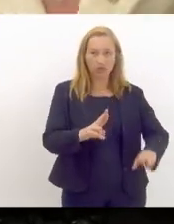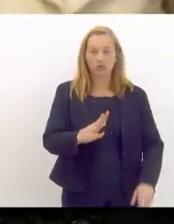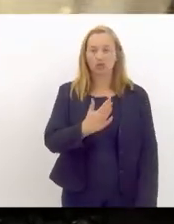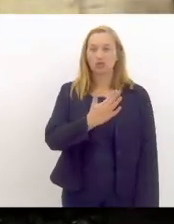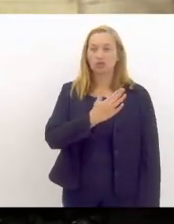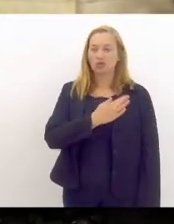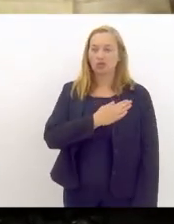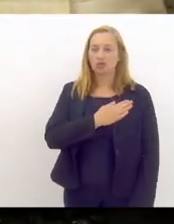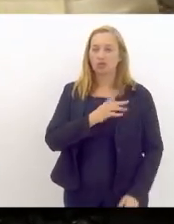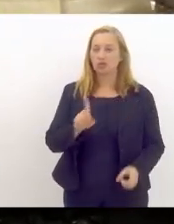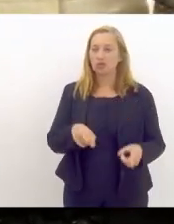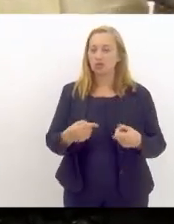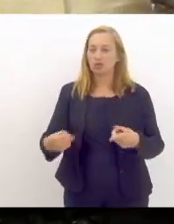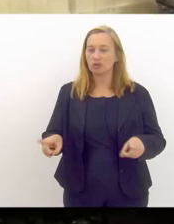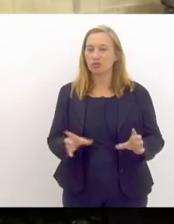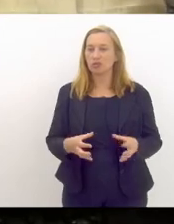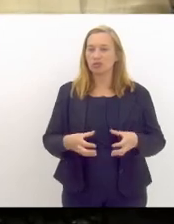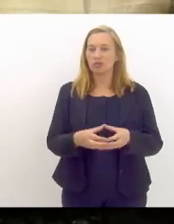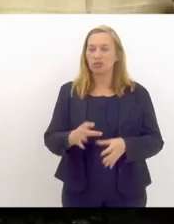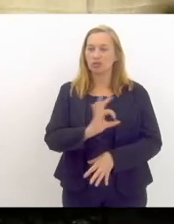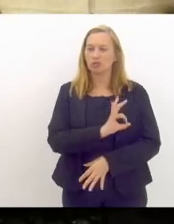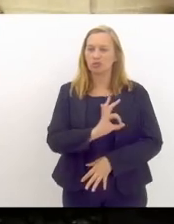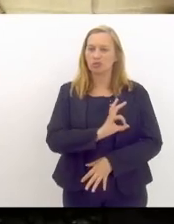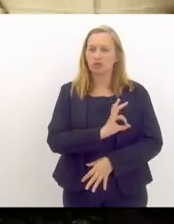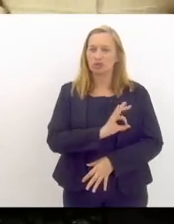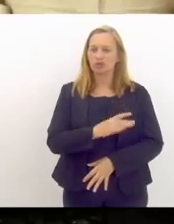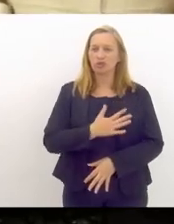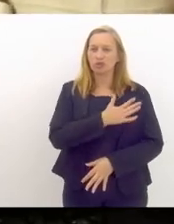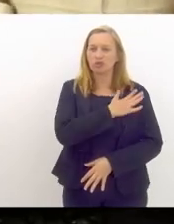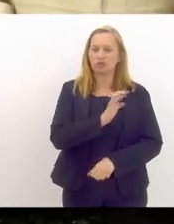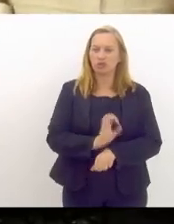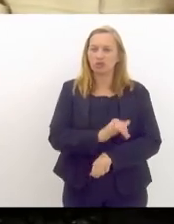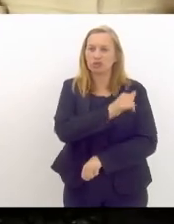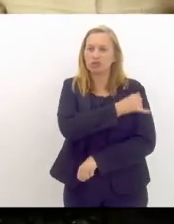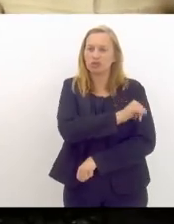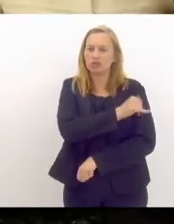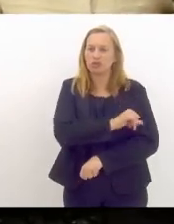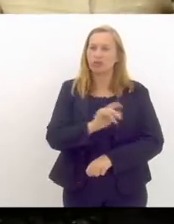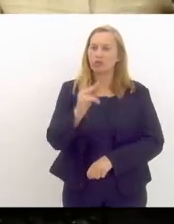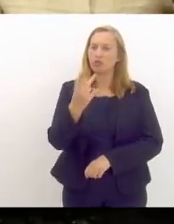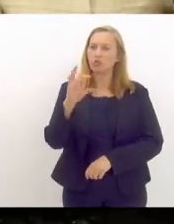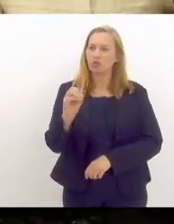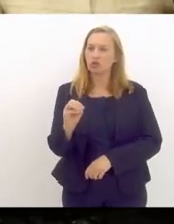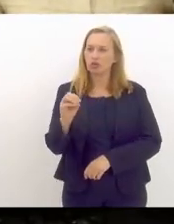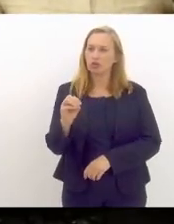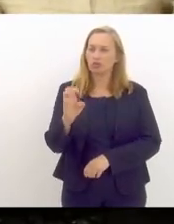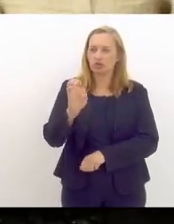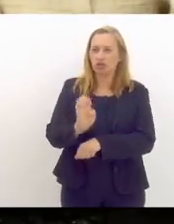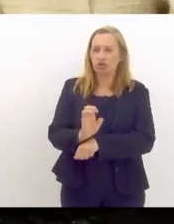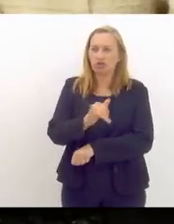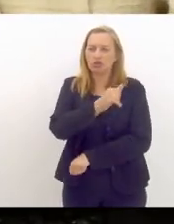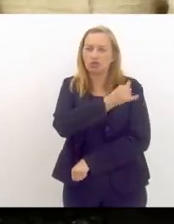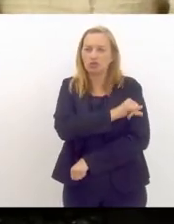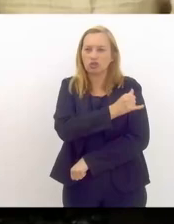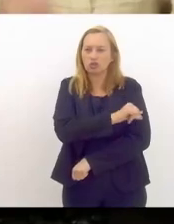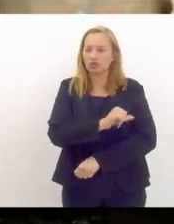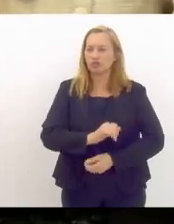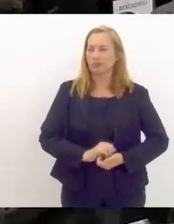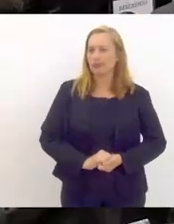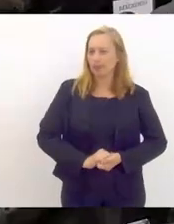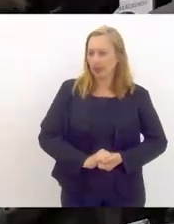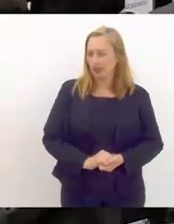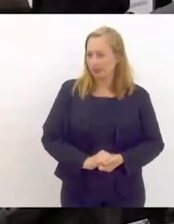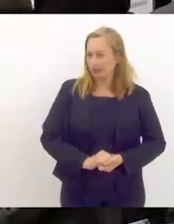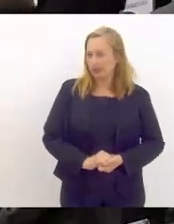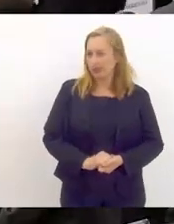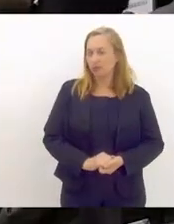da Companhia de Músicos da Polícia Militar do Estado do Rio de Janeiro para executar o hino do Estado do Rio de Janeiro.